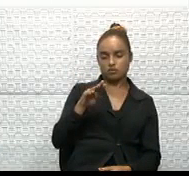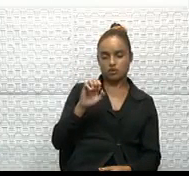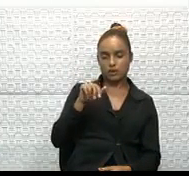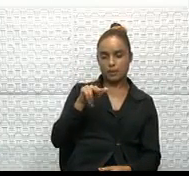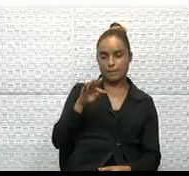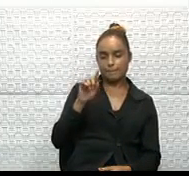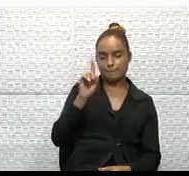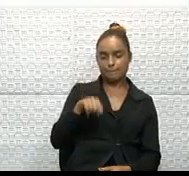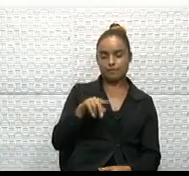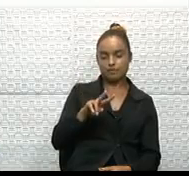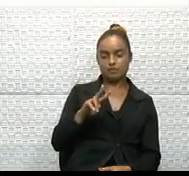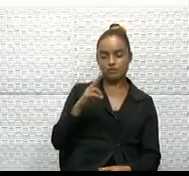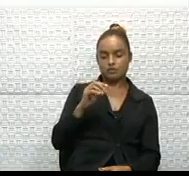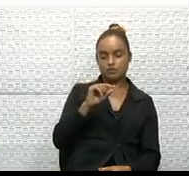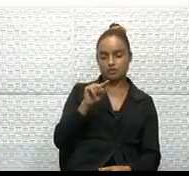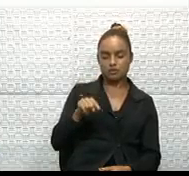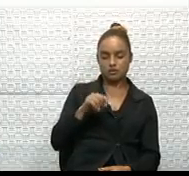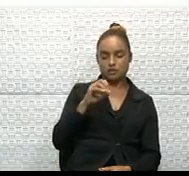o valor